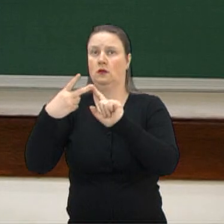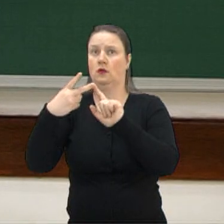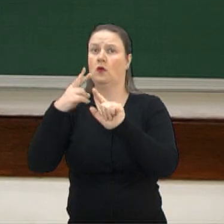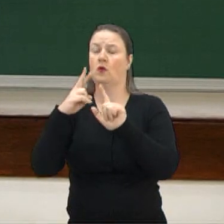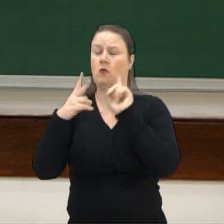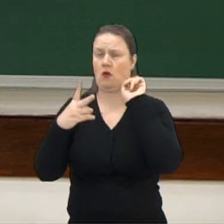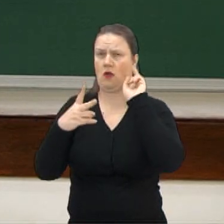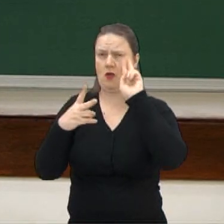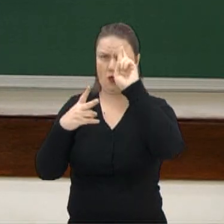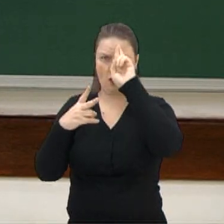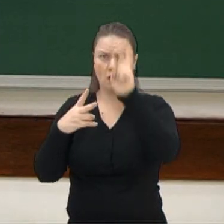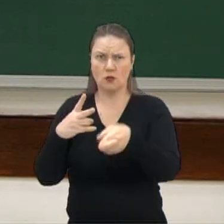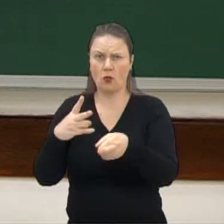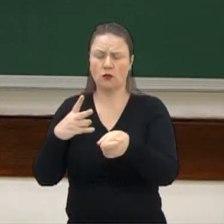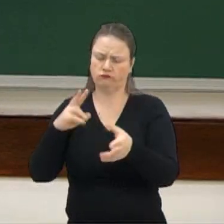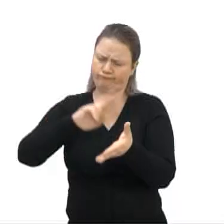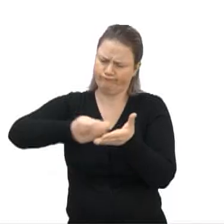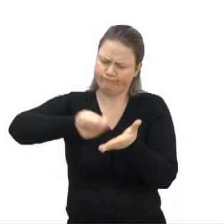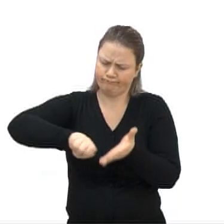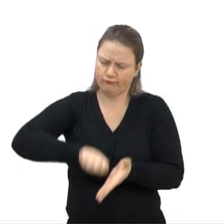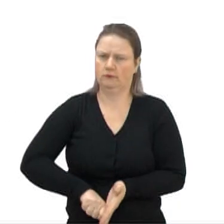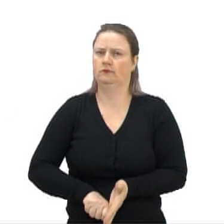dissertativa. Um tempo para isso e eu volto já.